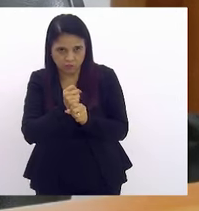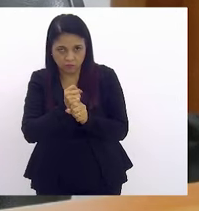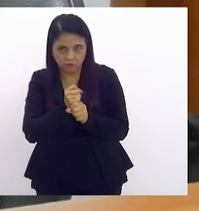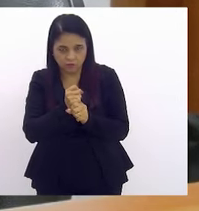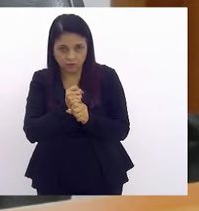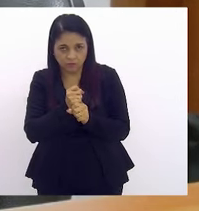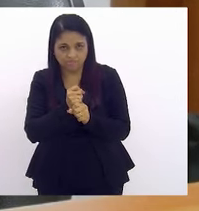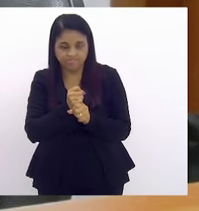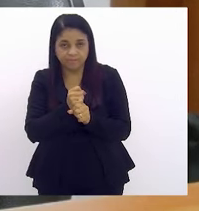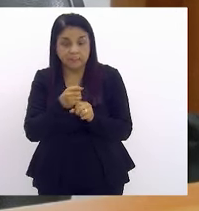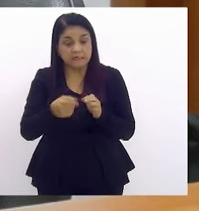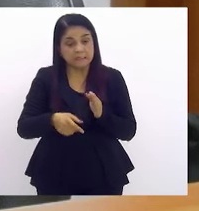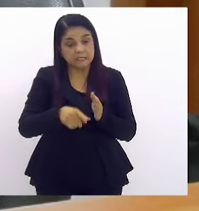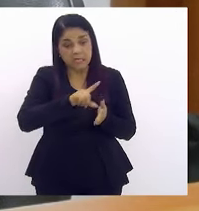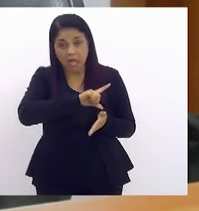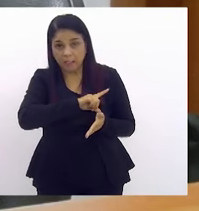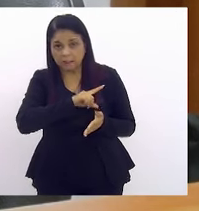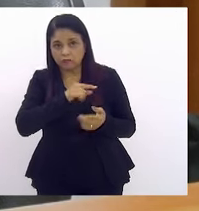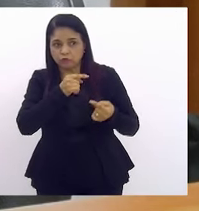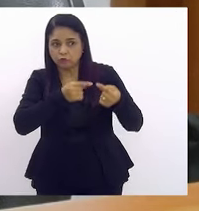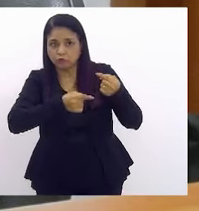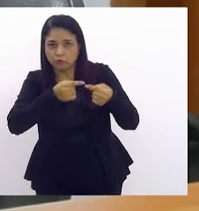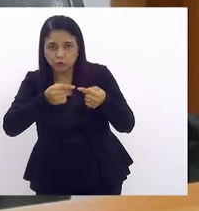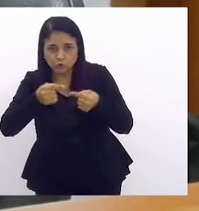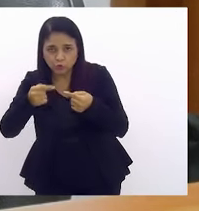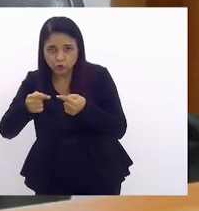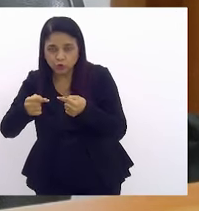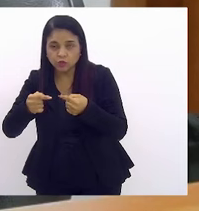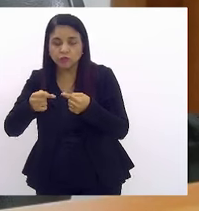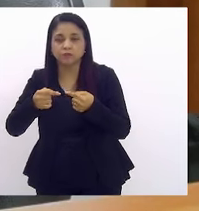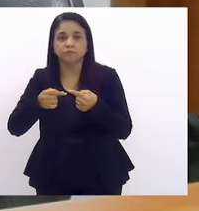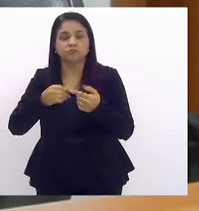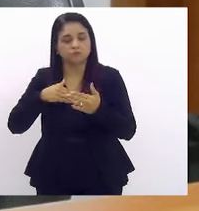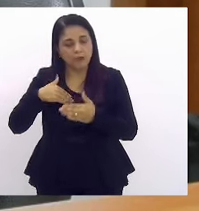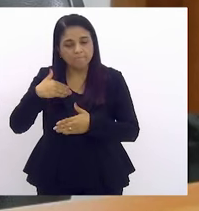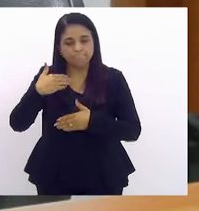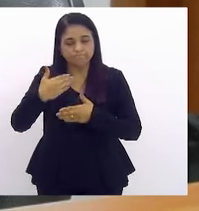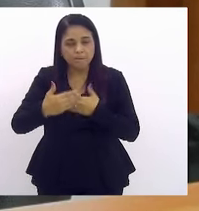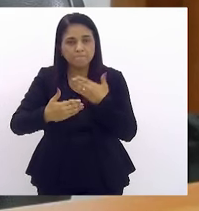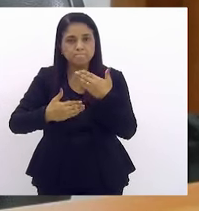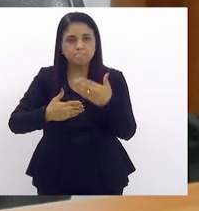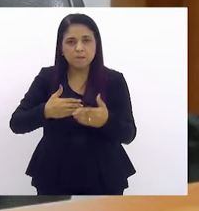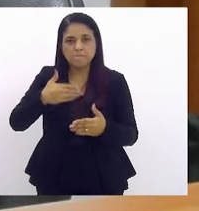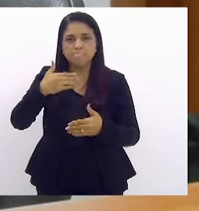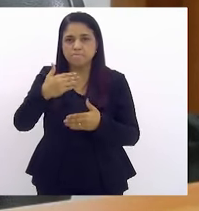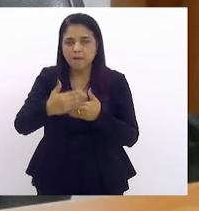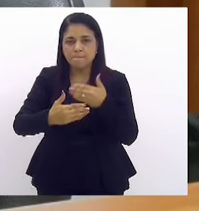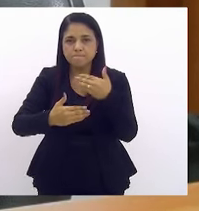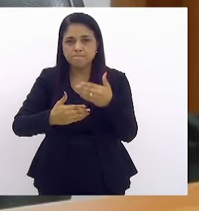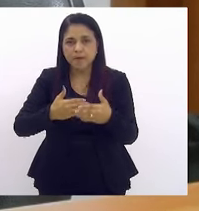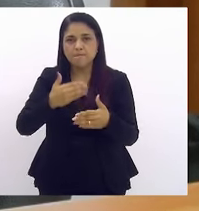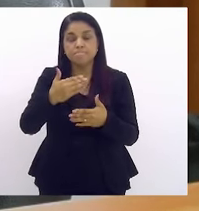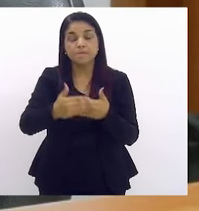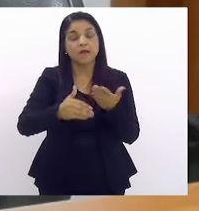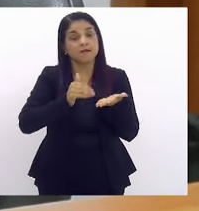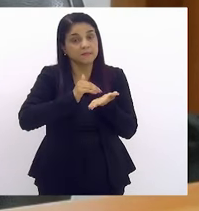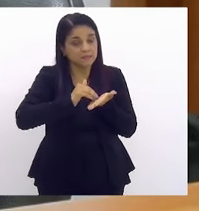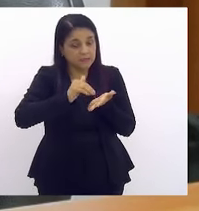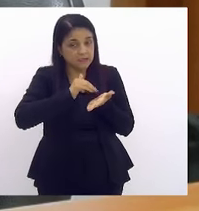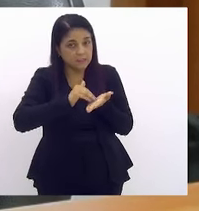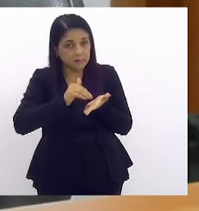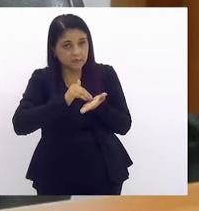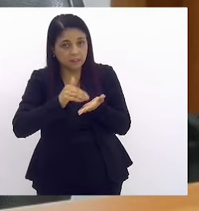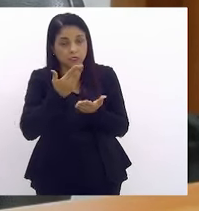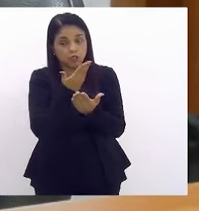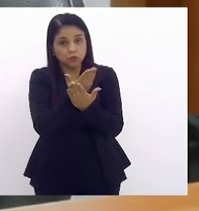não se antecipar agora, como a gente já bem vem fazendo, já partimos lá da secretaria com